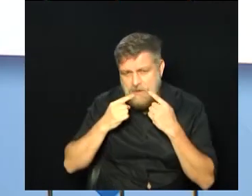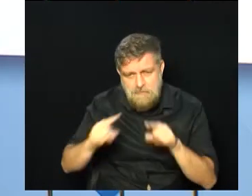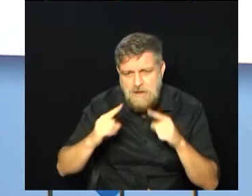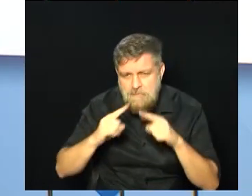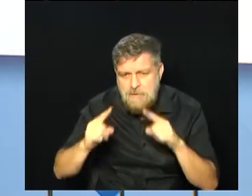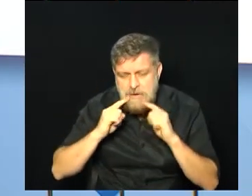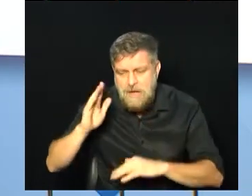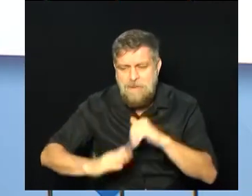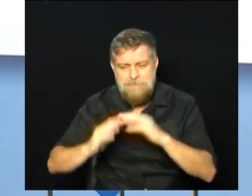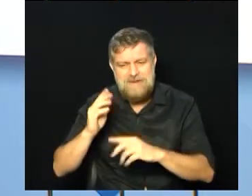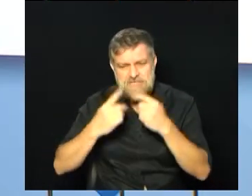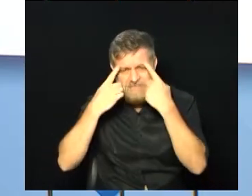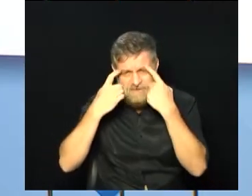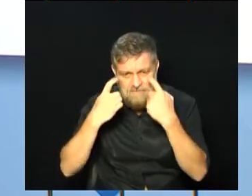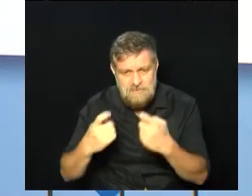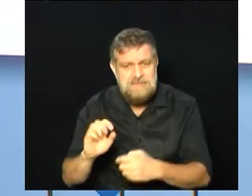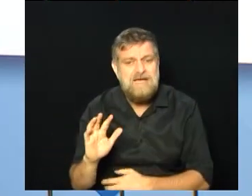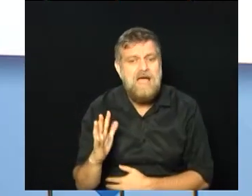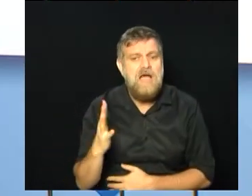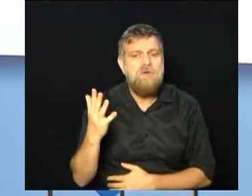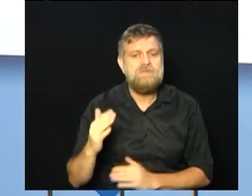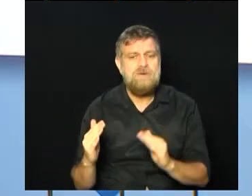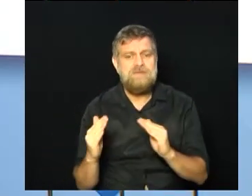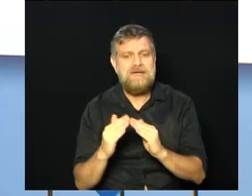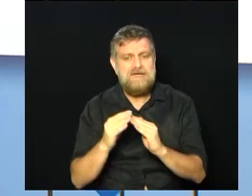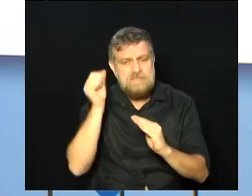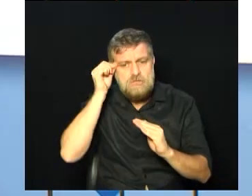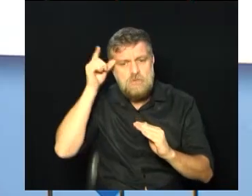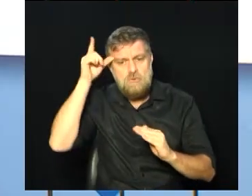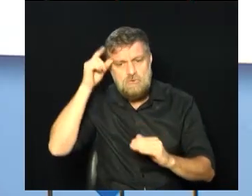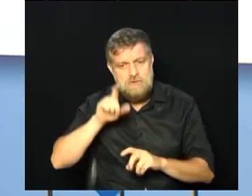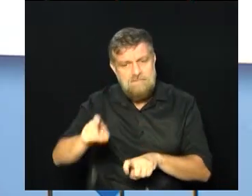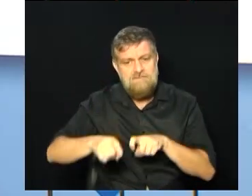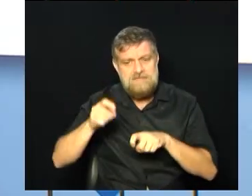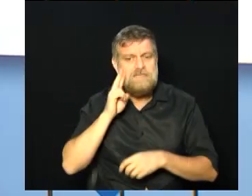um ato de violência que aconteceu lá na Casa de Cultura Fazenda Roseira.